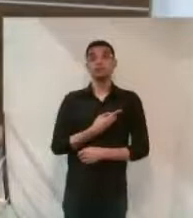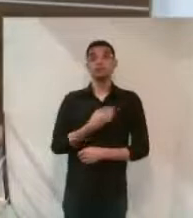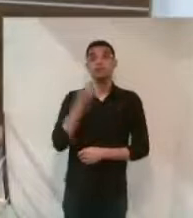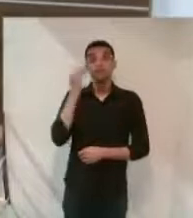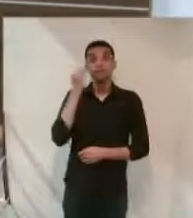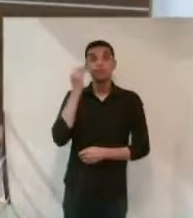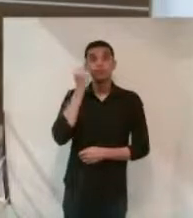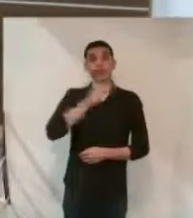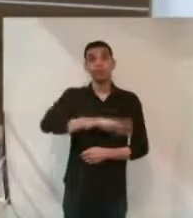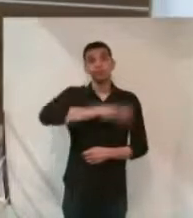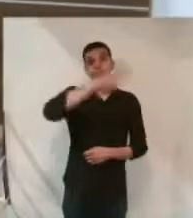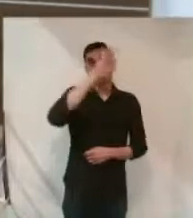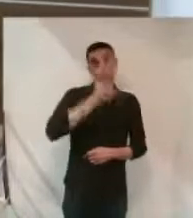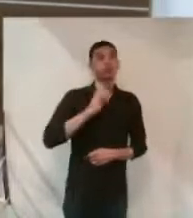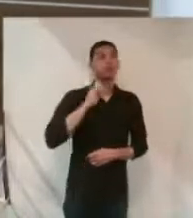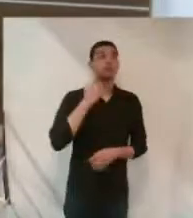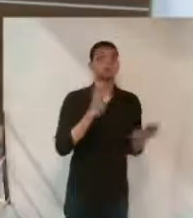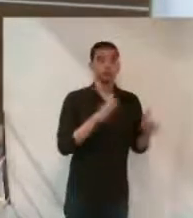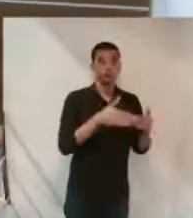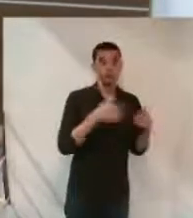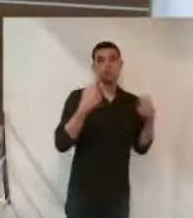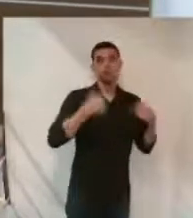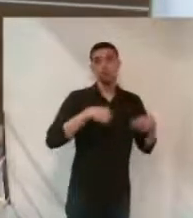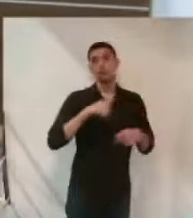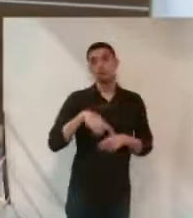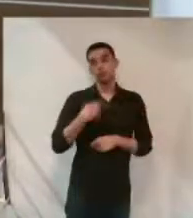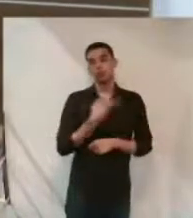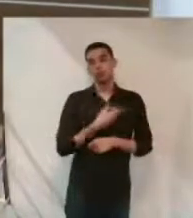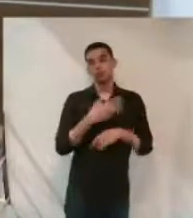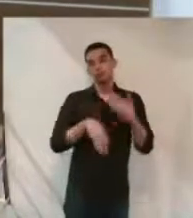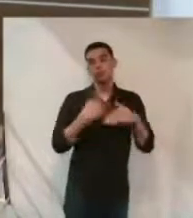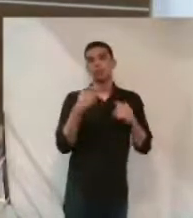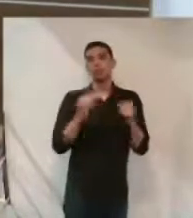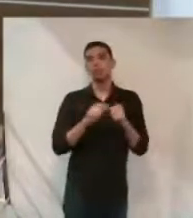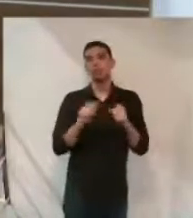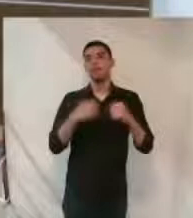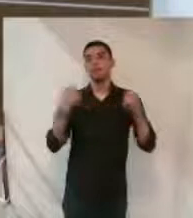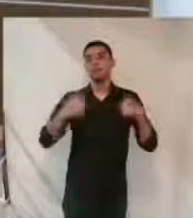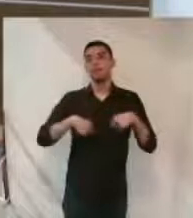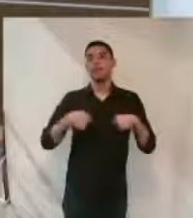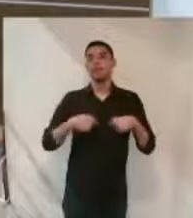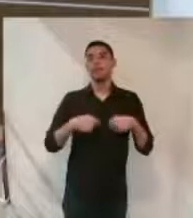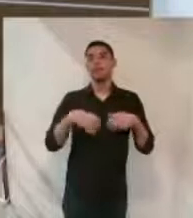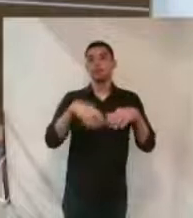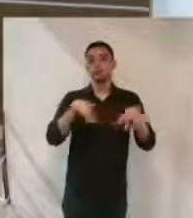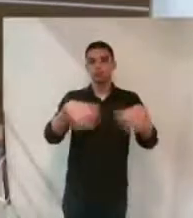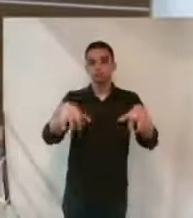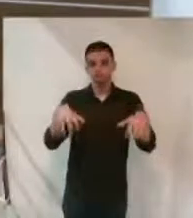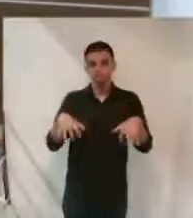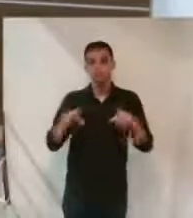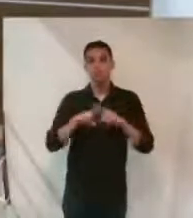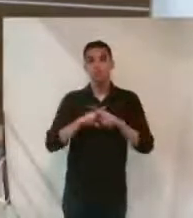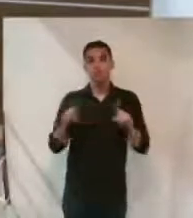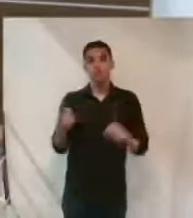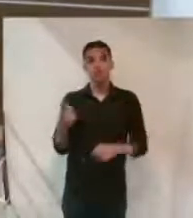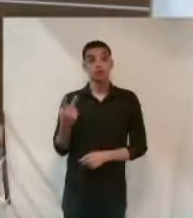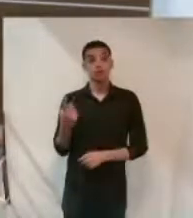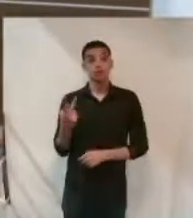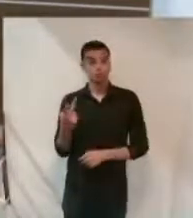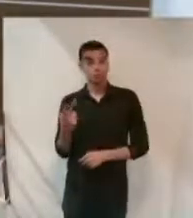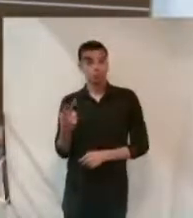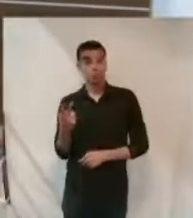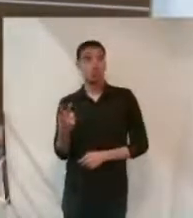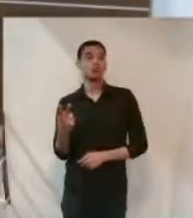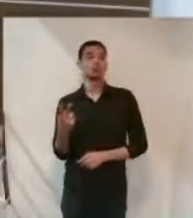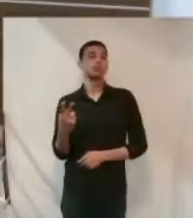Temos que evoluir, temos que fazer separação, temos isso tudo. Mas esses 12 têm que depositar em